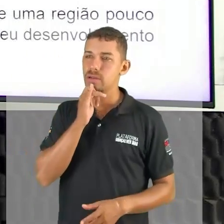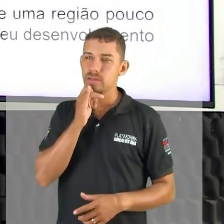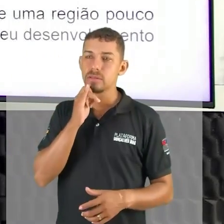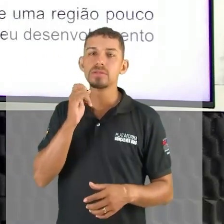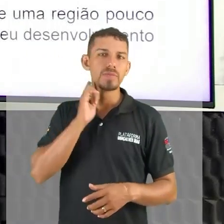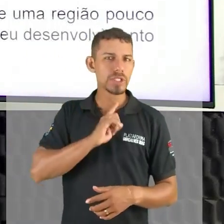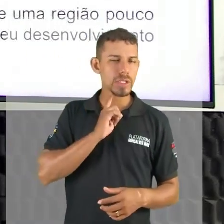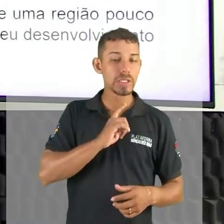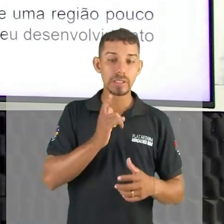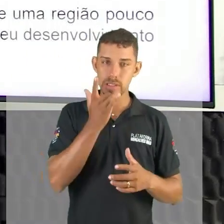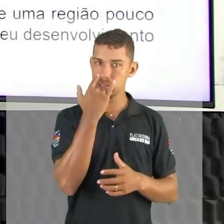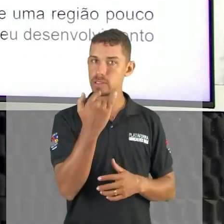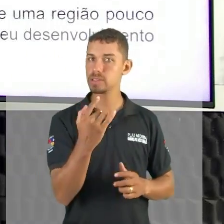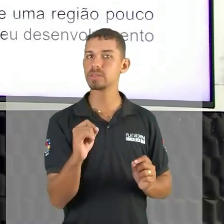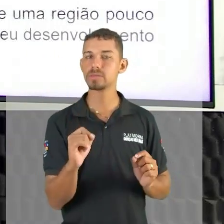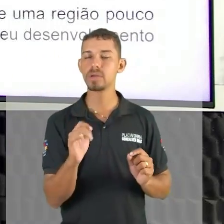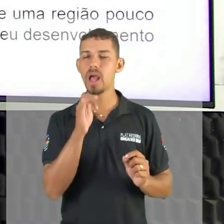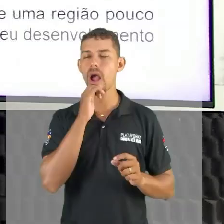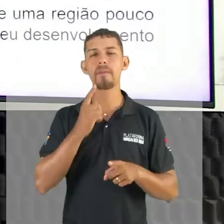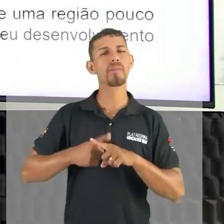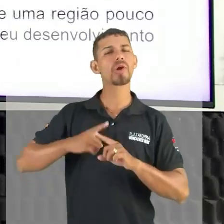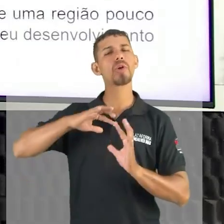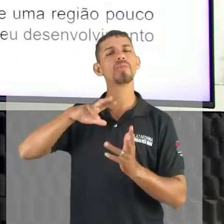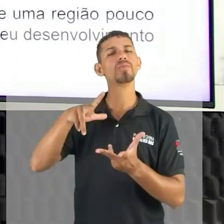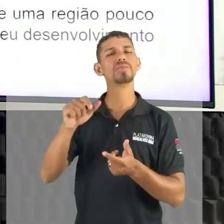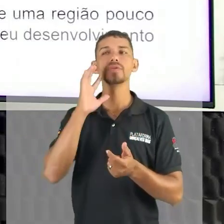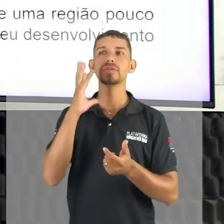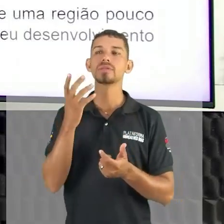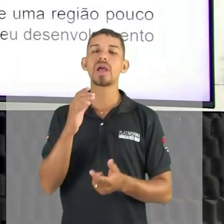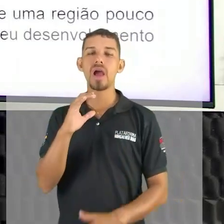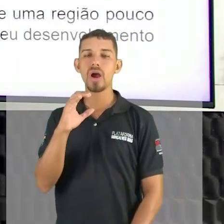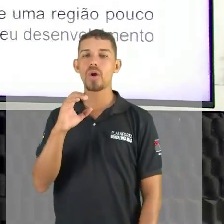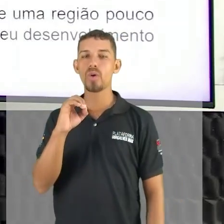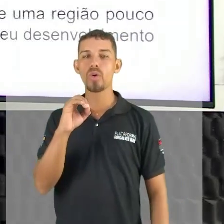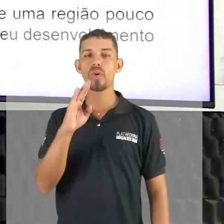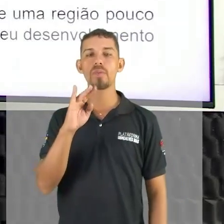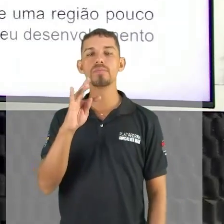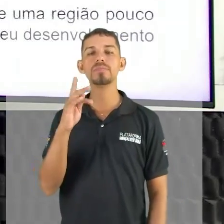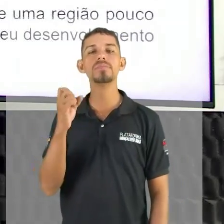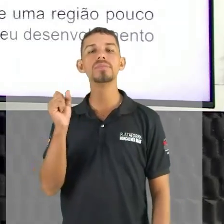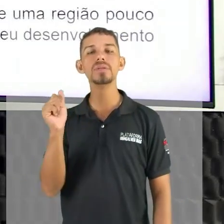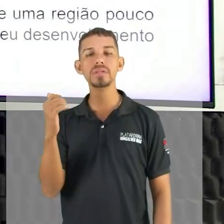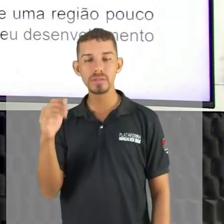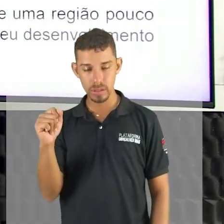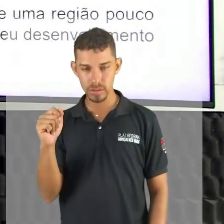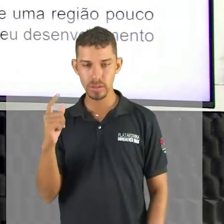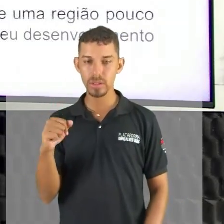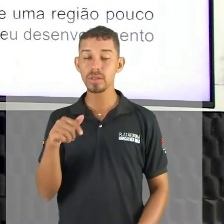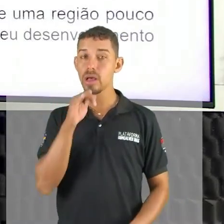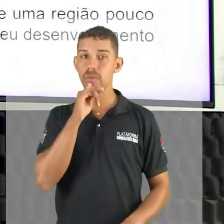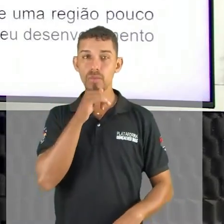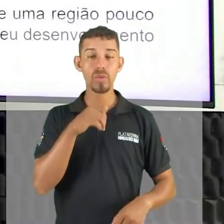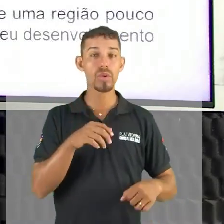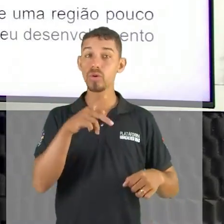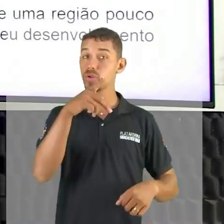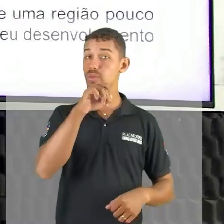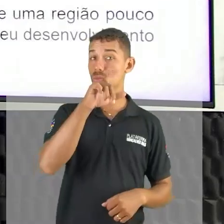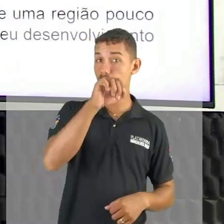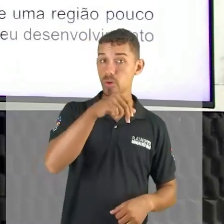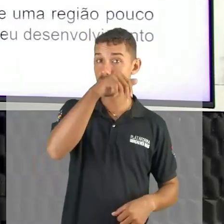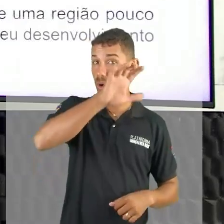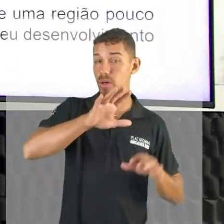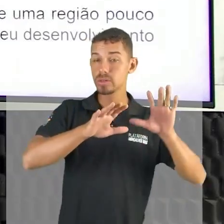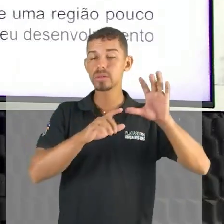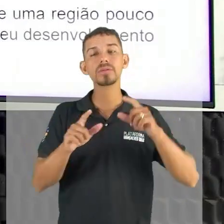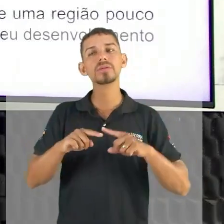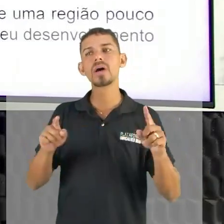se torna atrativo. Por que o mundo, de certa forma, tem a cobiça por explorar o petróleo do norte, do Polo Norte, e